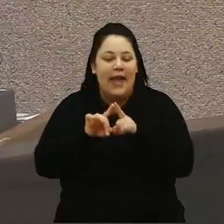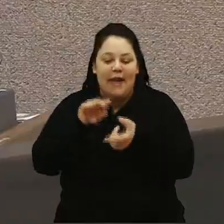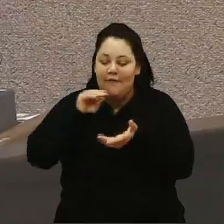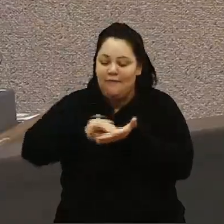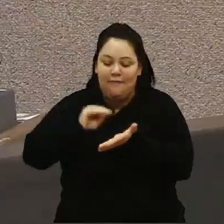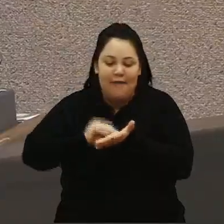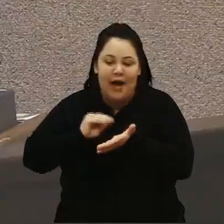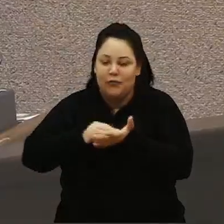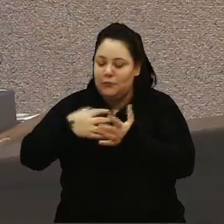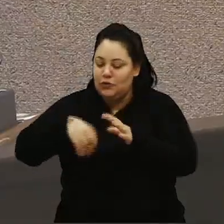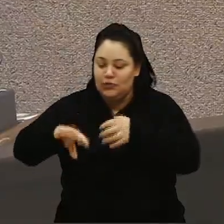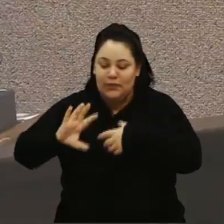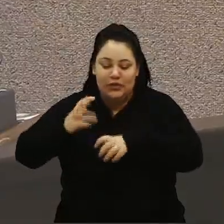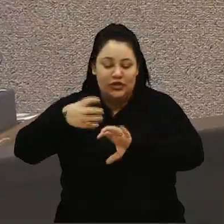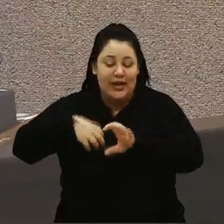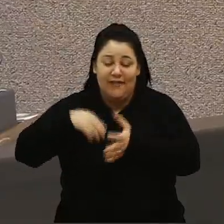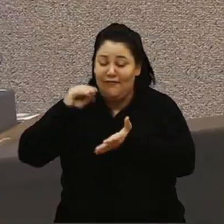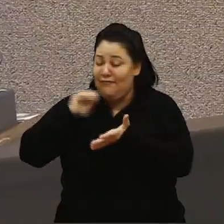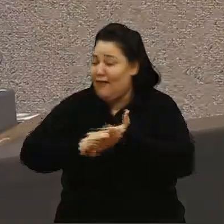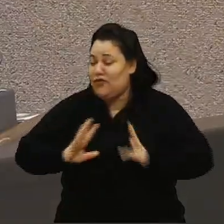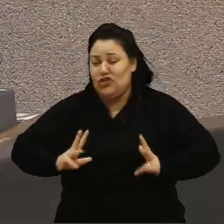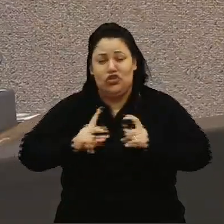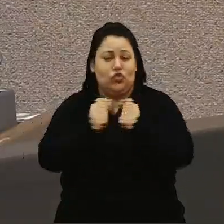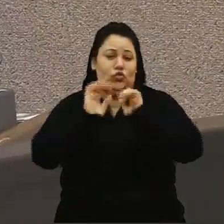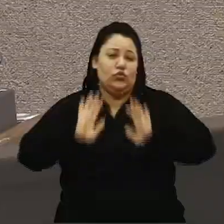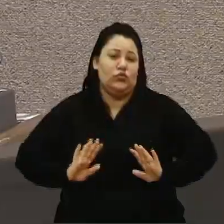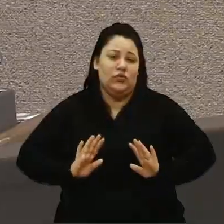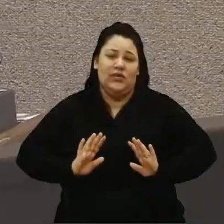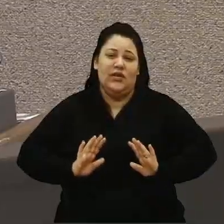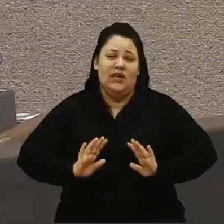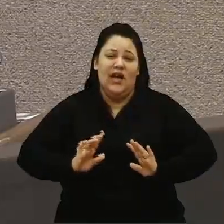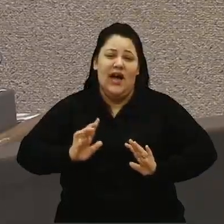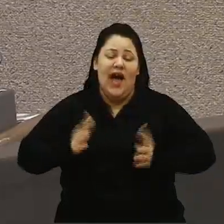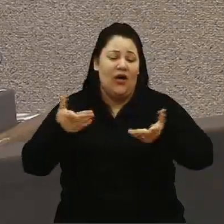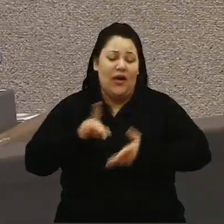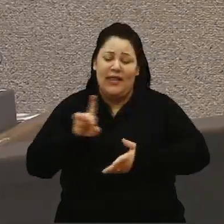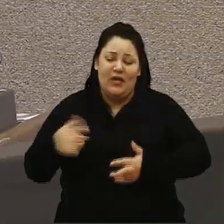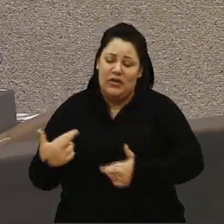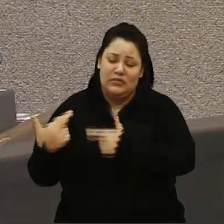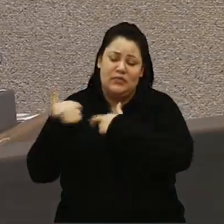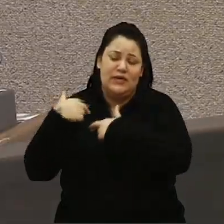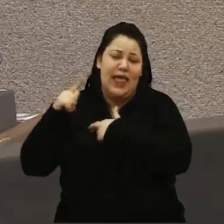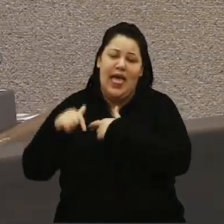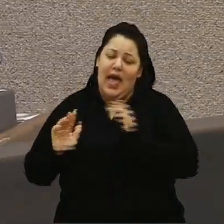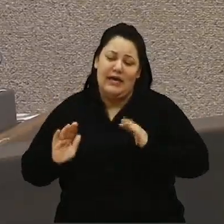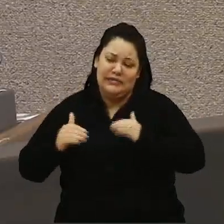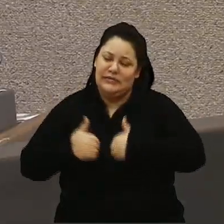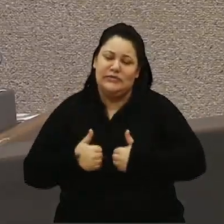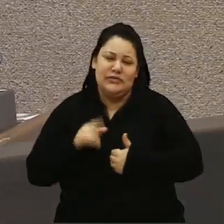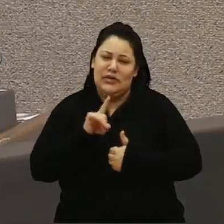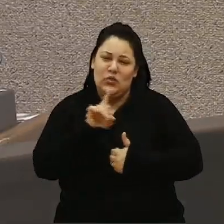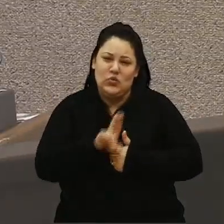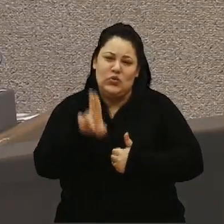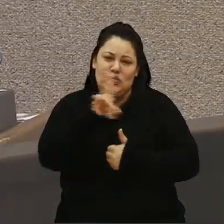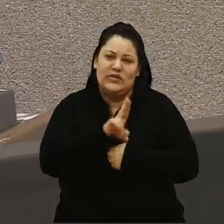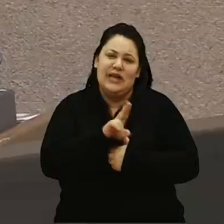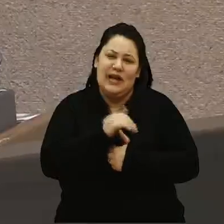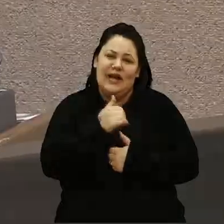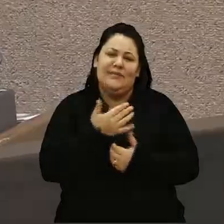de empatia, é falta de tudo, menos, né, a situação de um transtorno ser utilizado